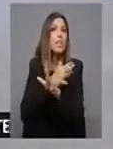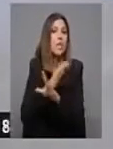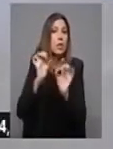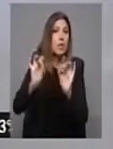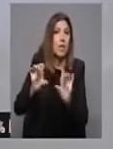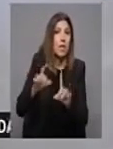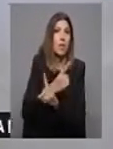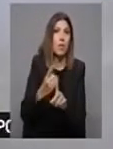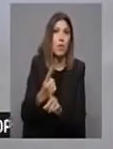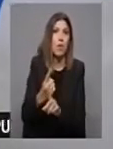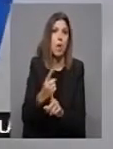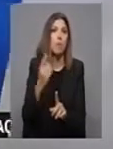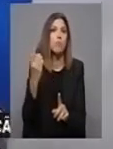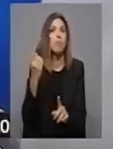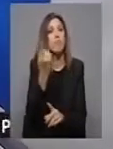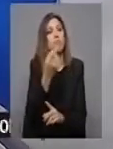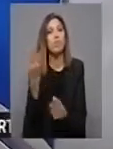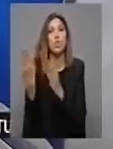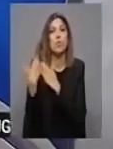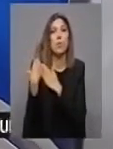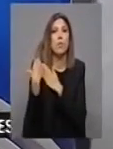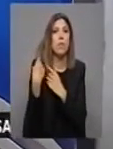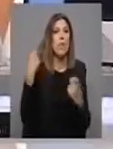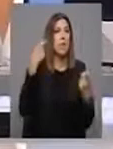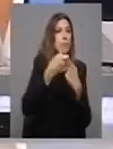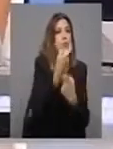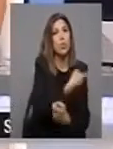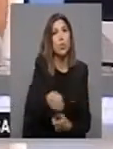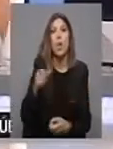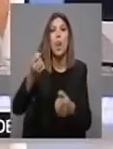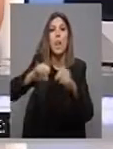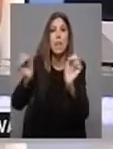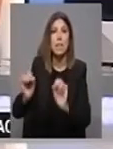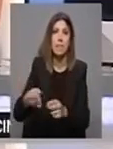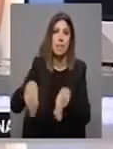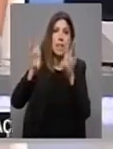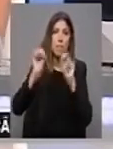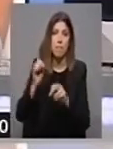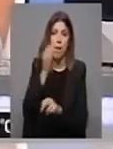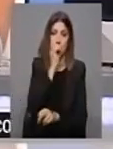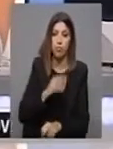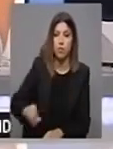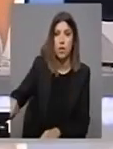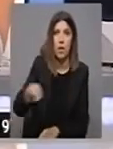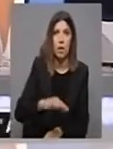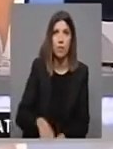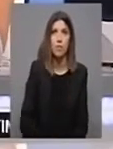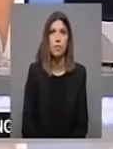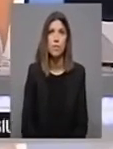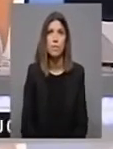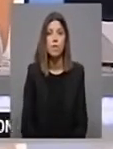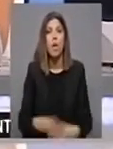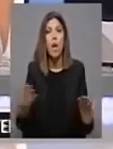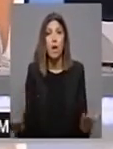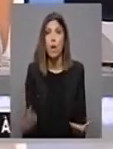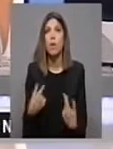dos terrenos. Foi criada em 2017, logo a propósito dos incêndios de Pedrógão. Permitirá agora que haja essa